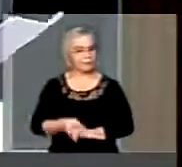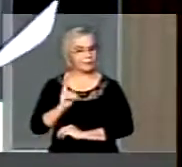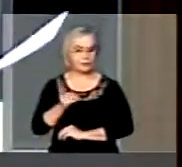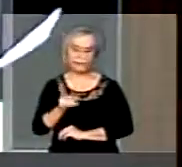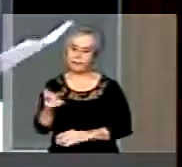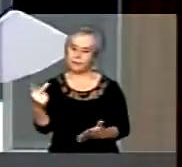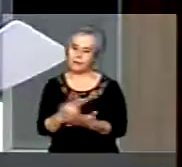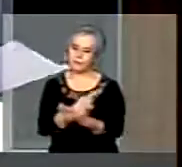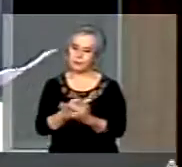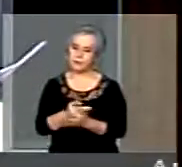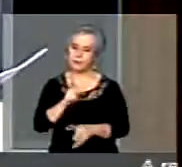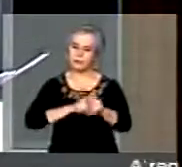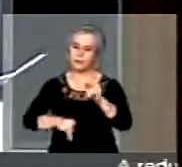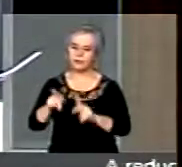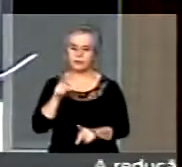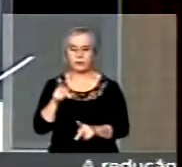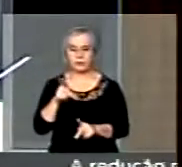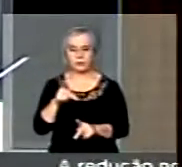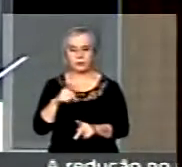nacional.